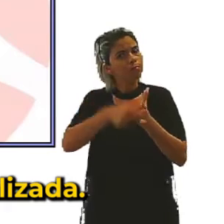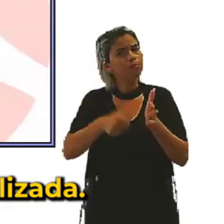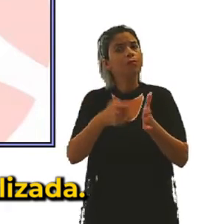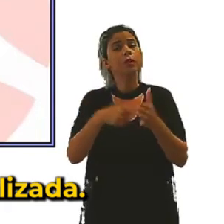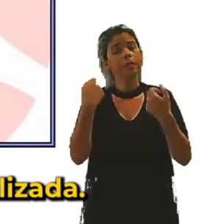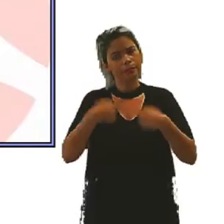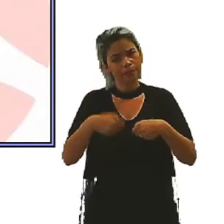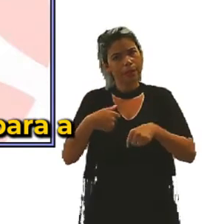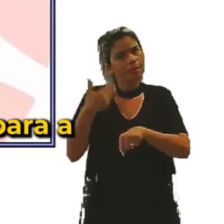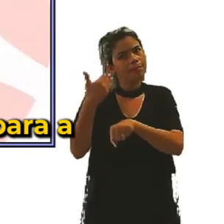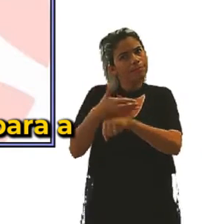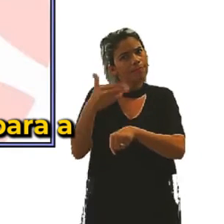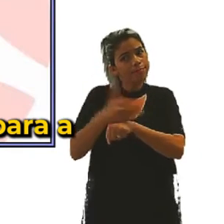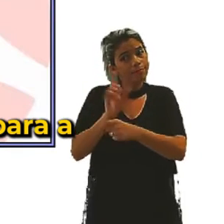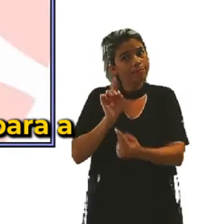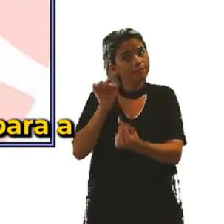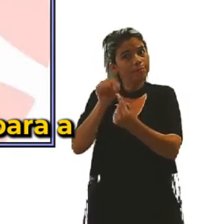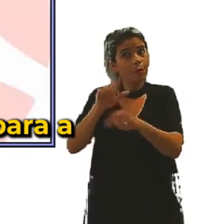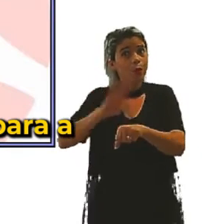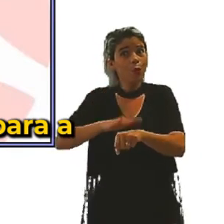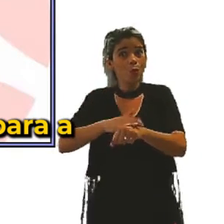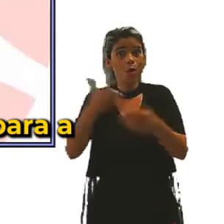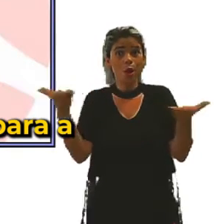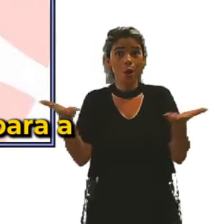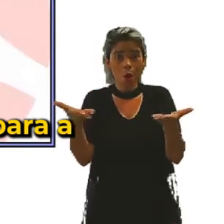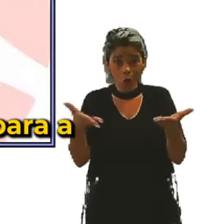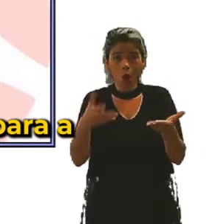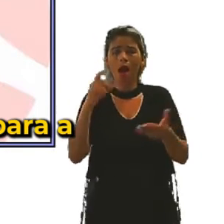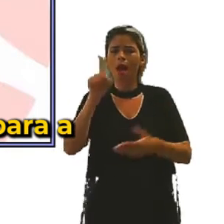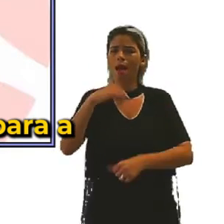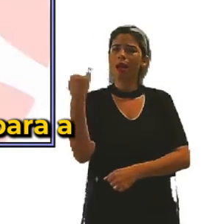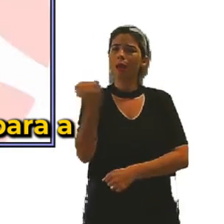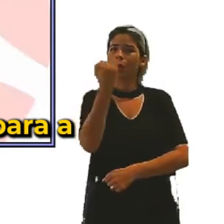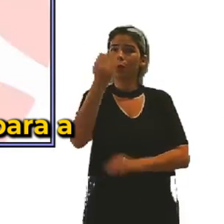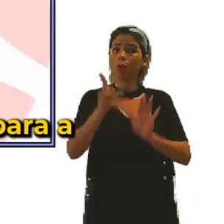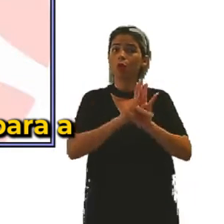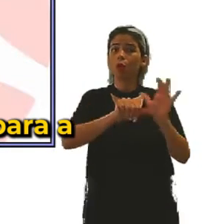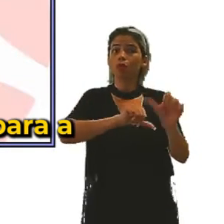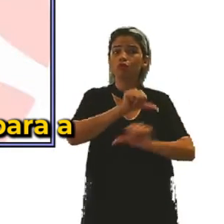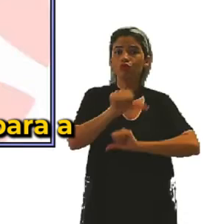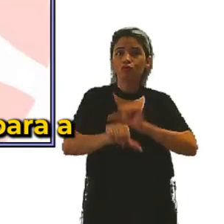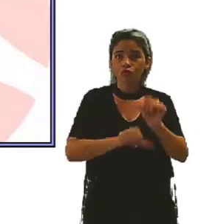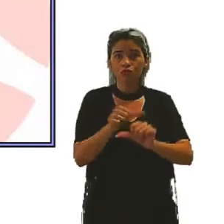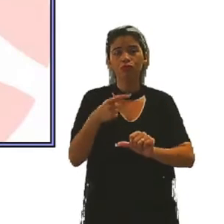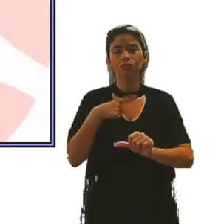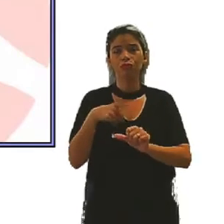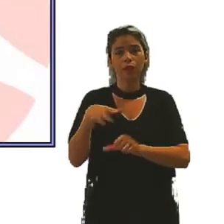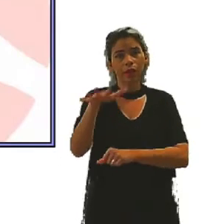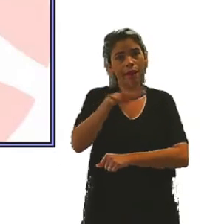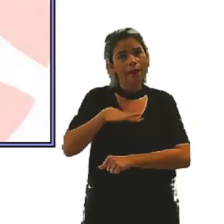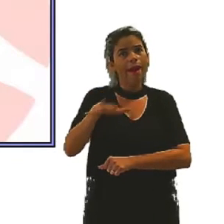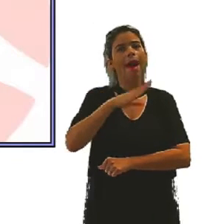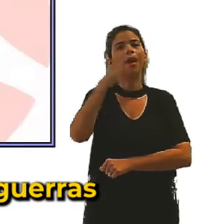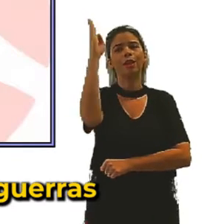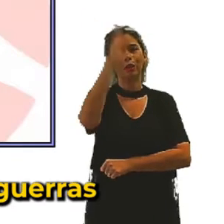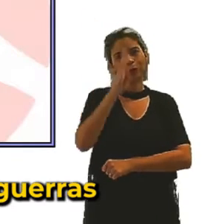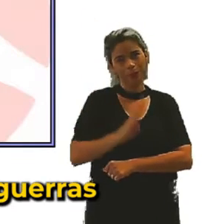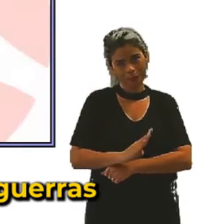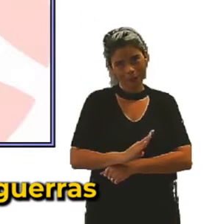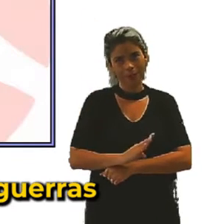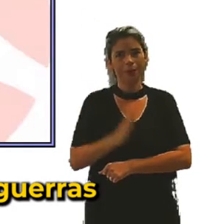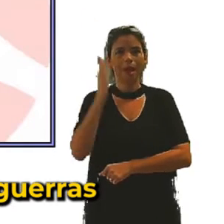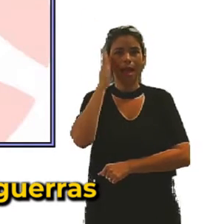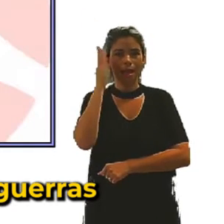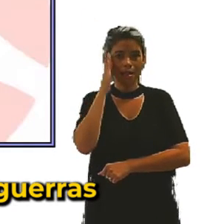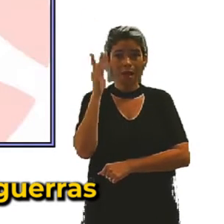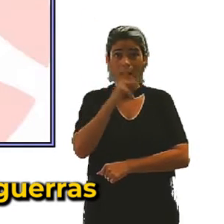capacitação especializada, momentos como esse, são fundamentais para a transformação desse cenário alarmante do país. Né, a professora